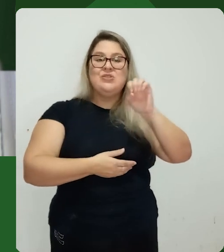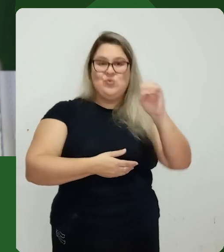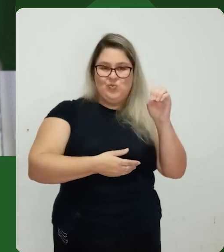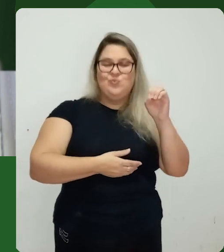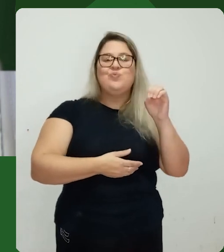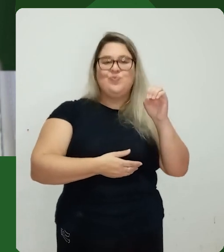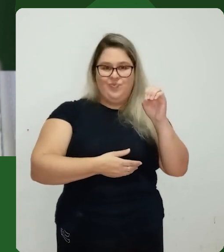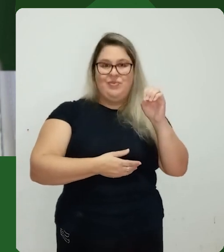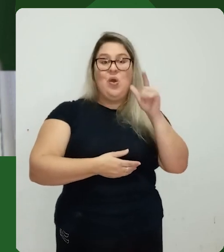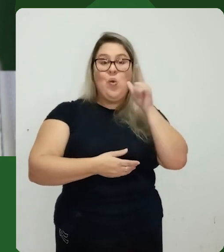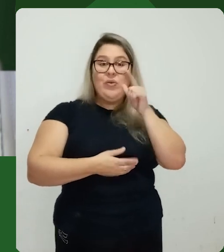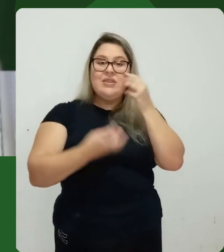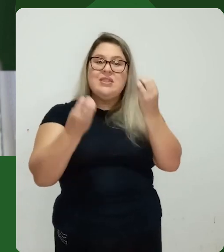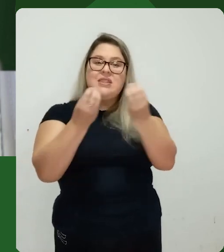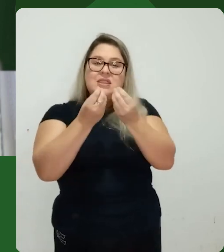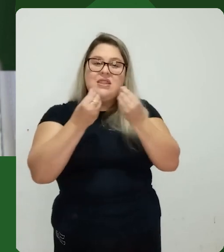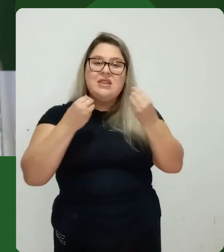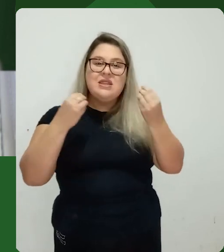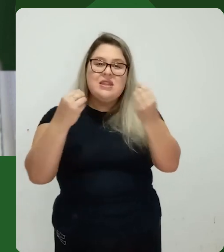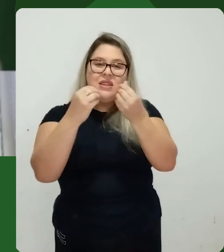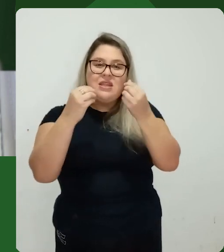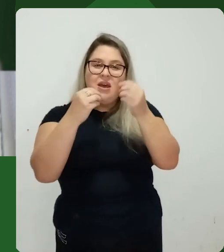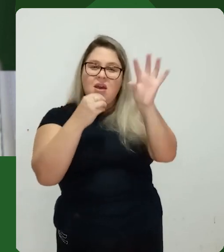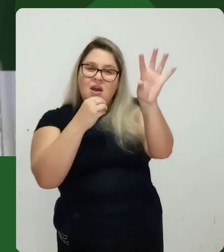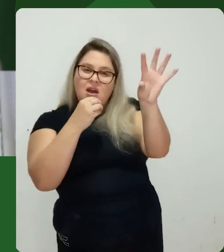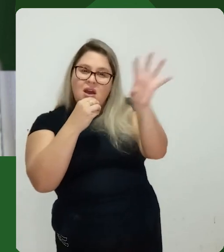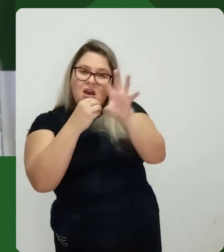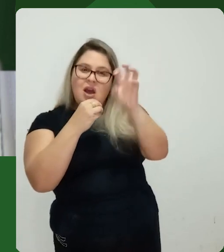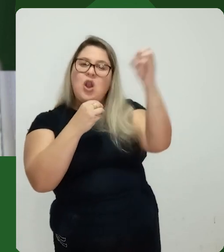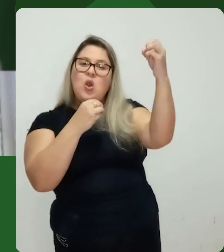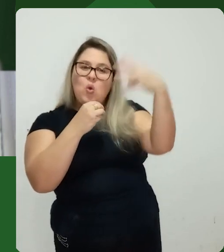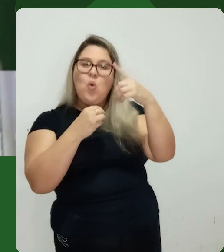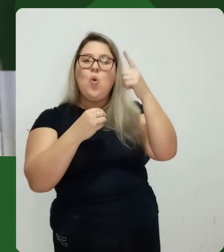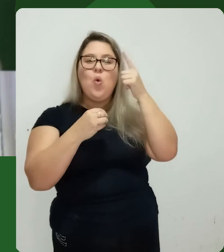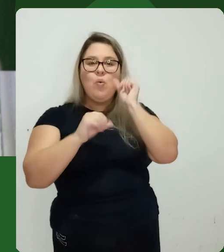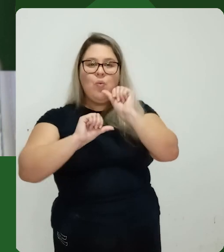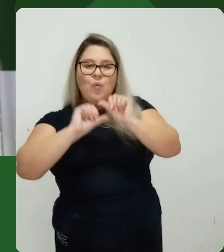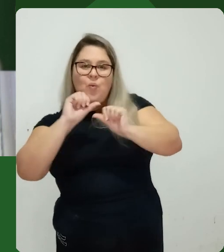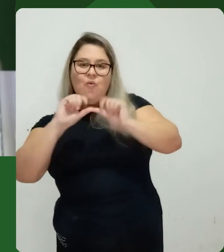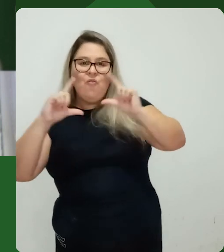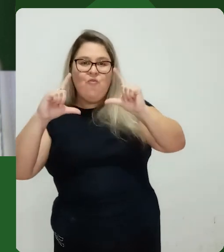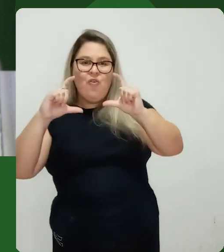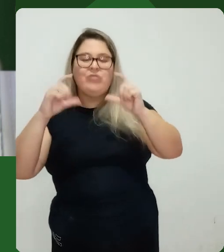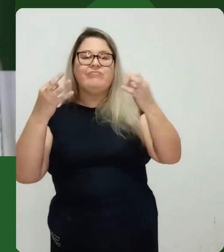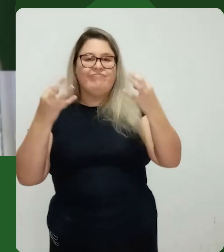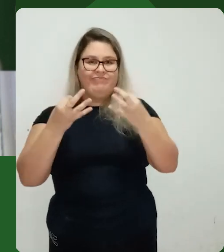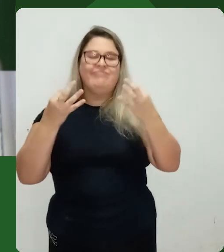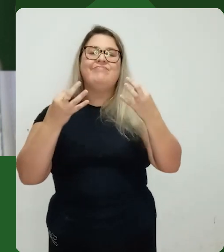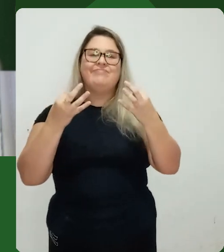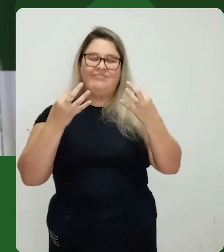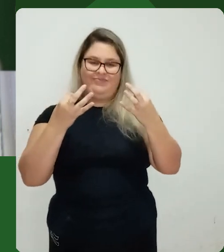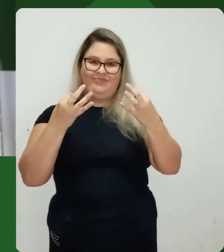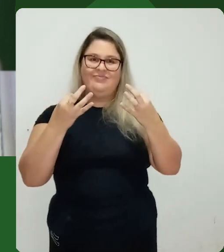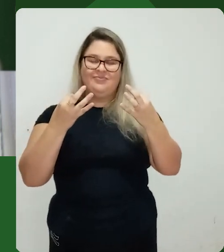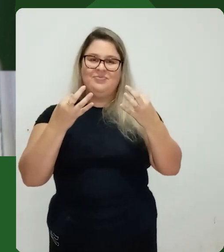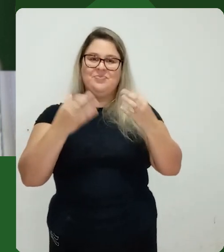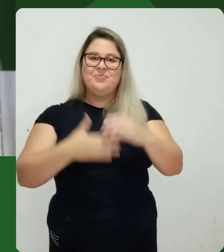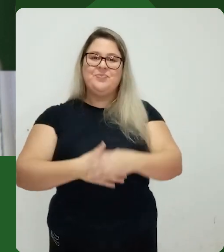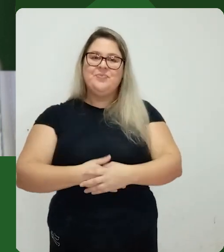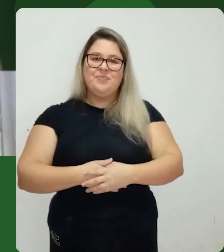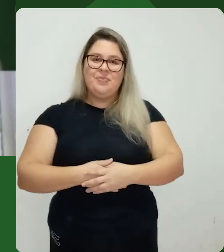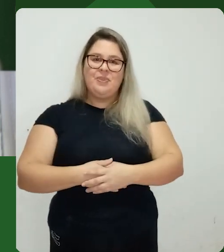consegue fazer essa fotografia mais lenta do que aquilo. Aí você recorre ao ISO, você começa a subir esse ISO para